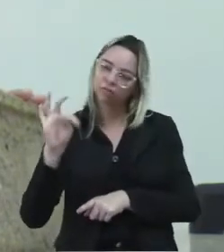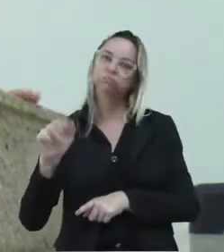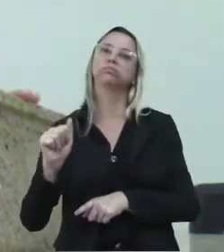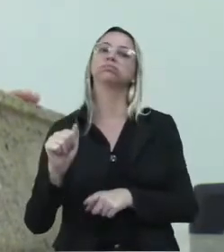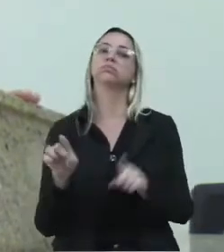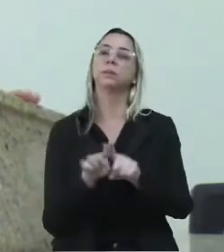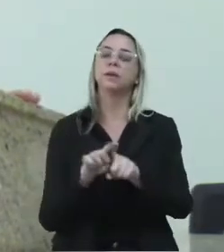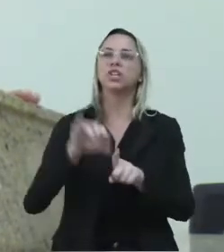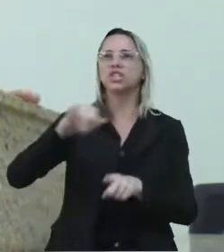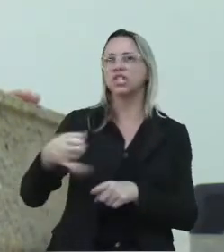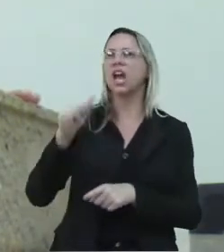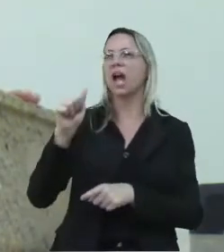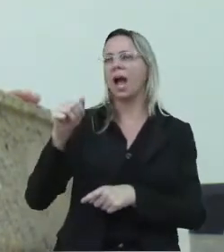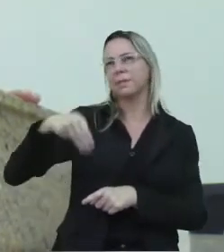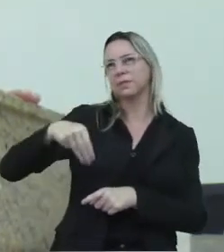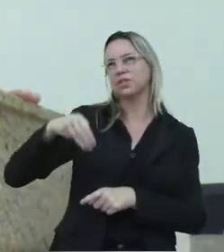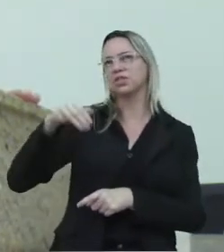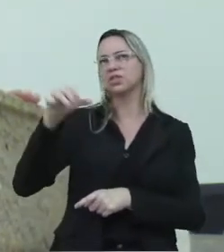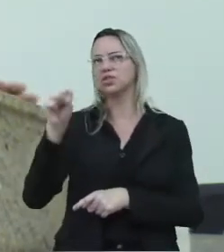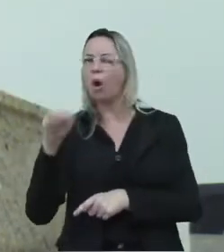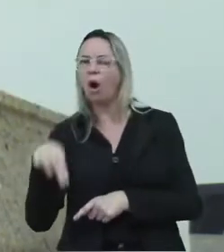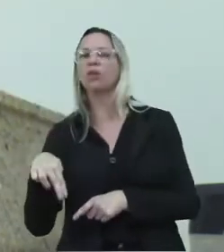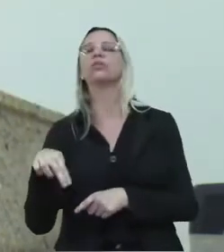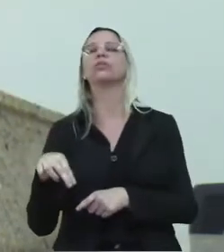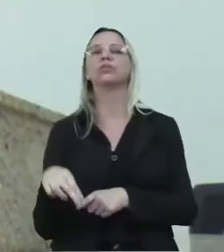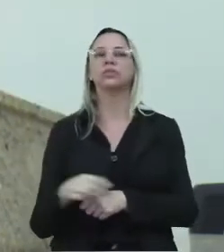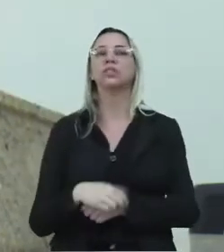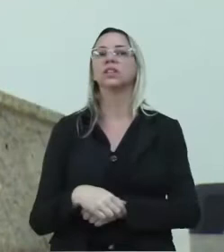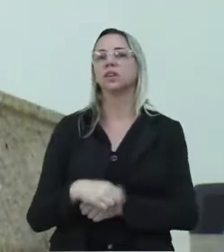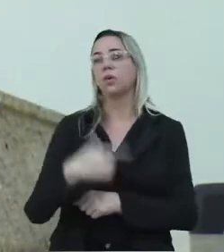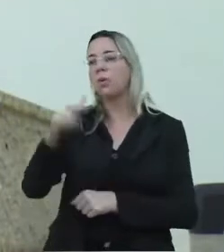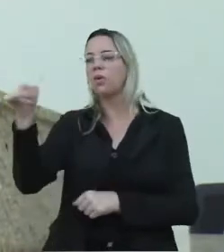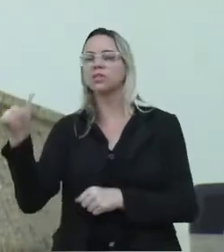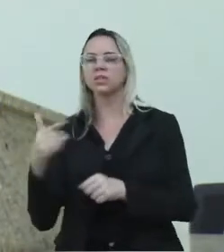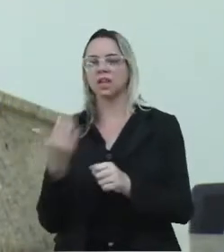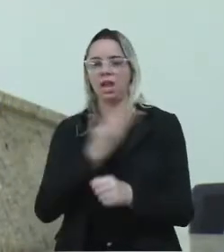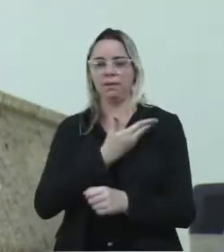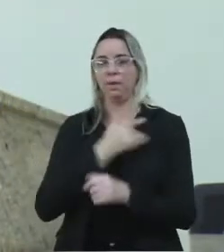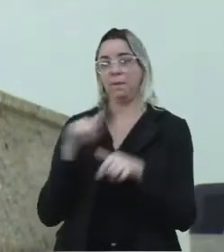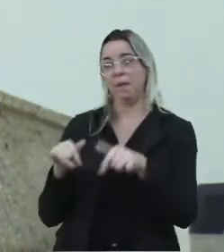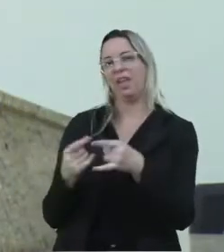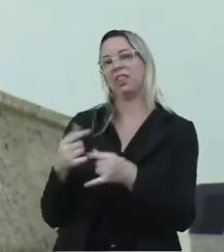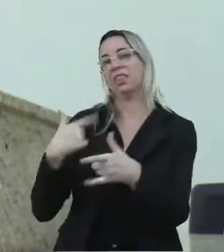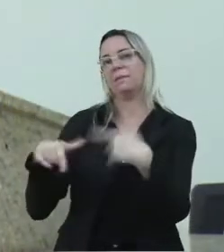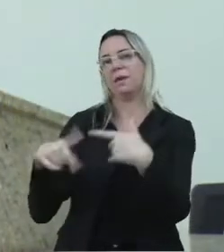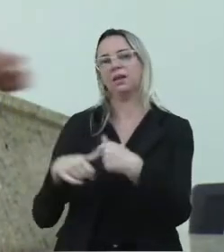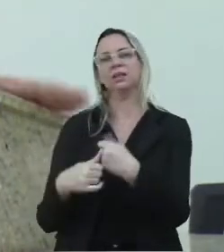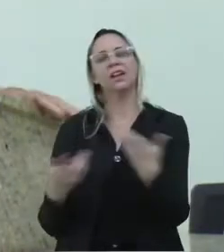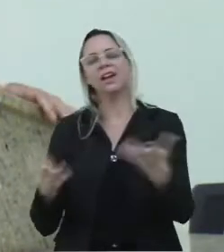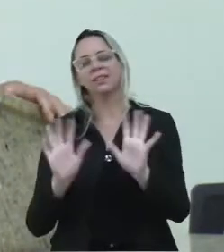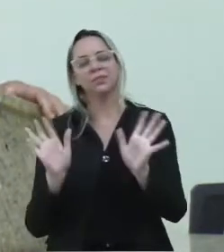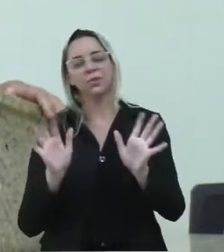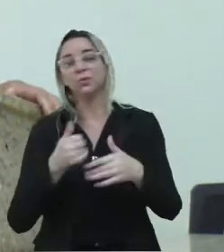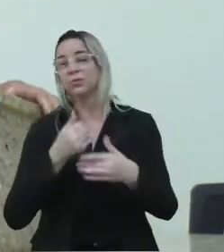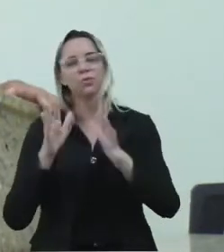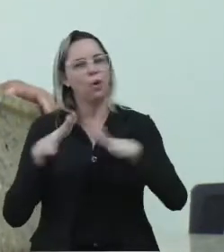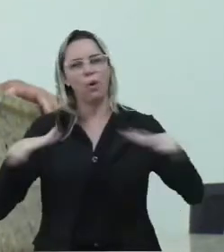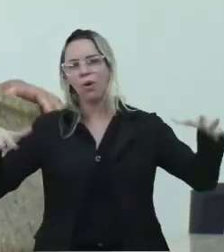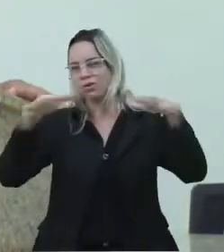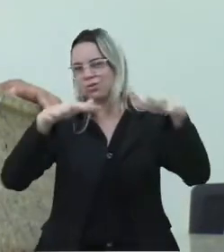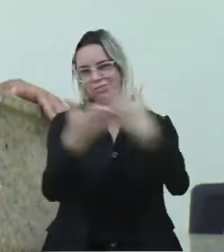Jantos, do Mercadinho Agaroba, Genilson, do Mercadinho Bezerra. Enfim, a todos vocês aí